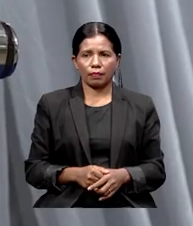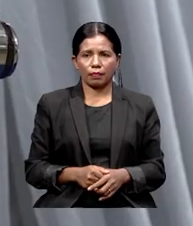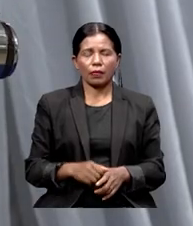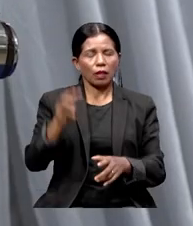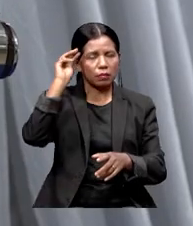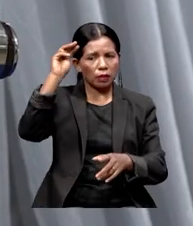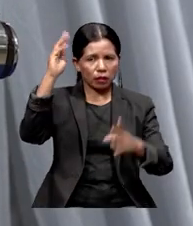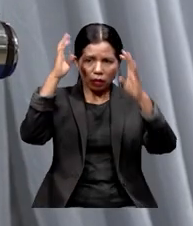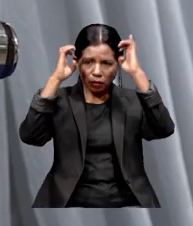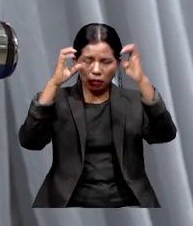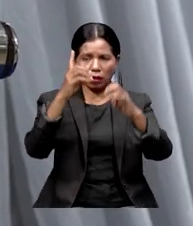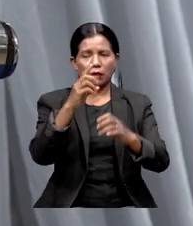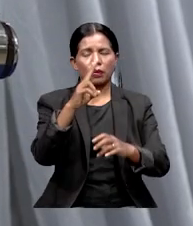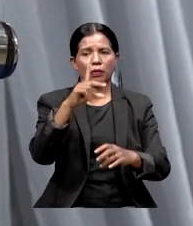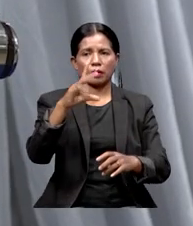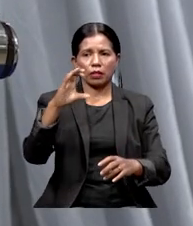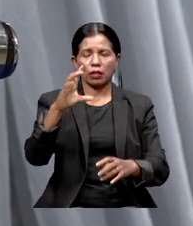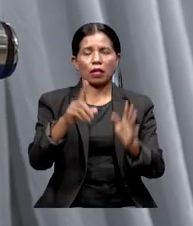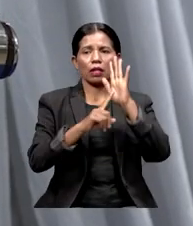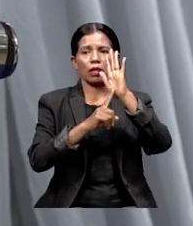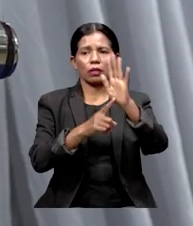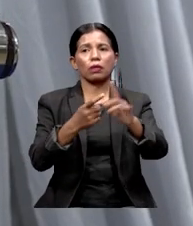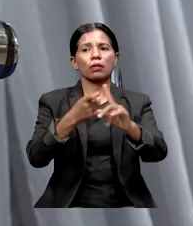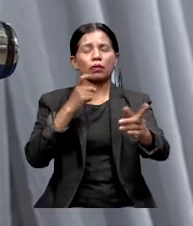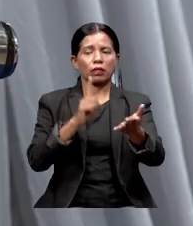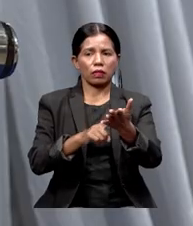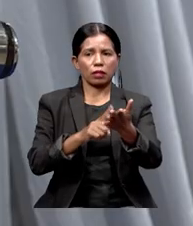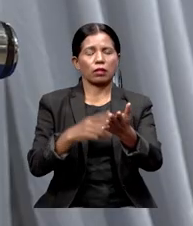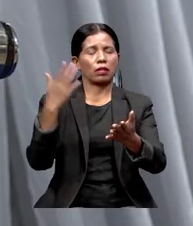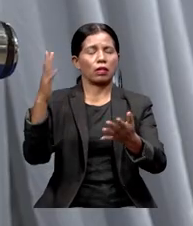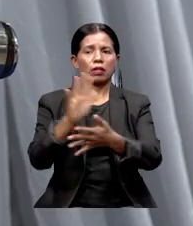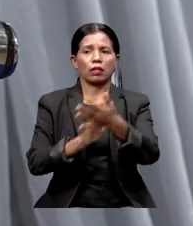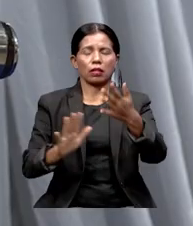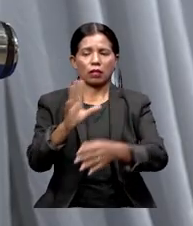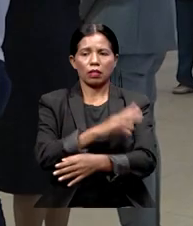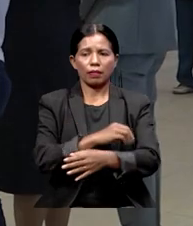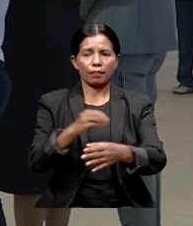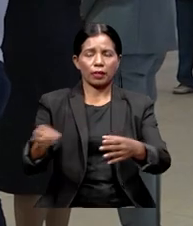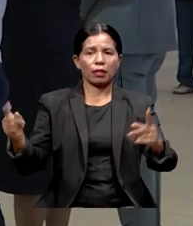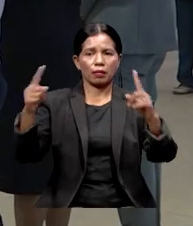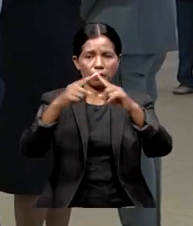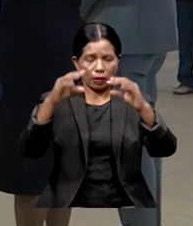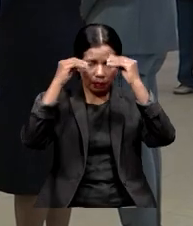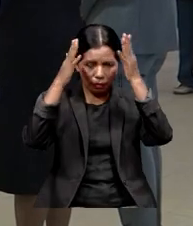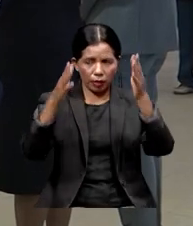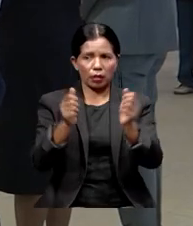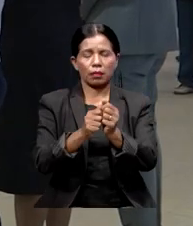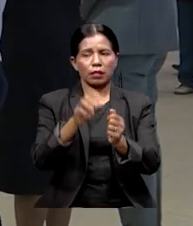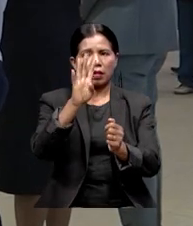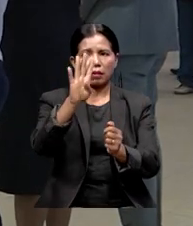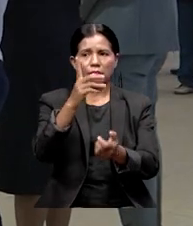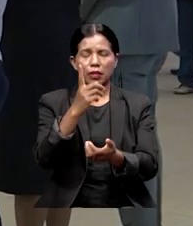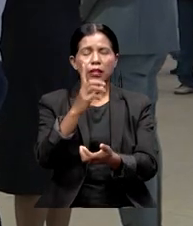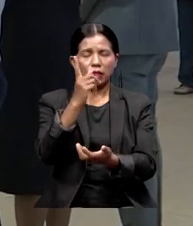Ministra da Educação do Serezizus Hatolia Hirakne liu Husinha discurso e a cerimônia tomara de posse para professor Atusat Resin para fase